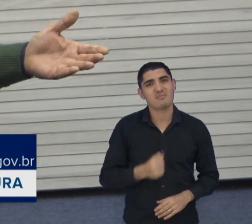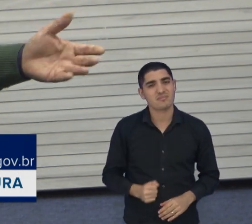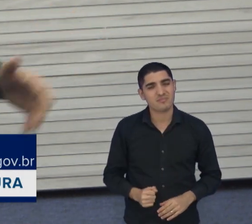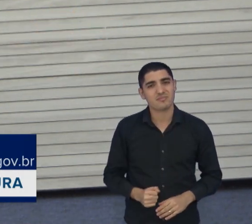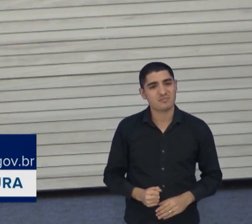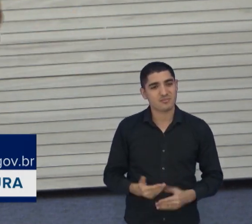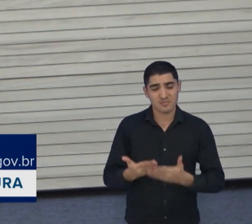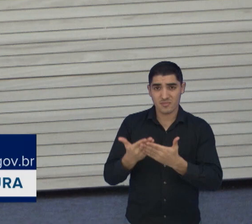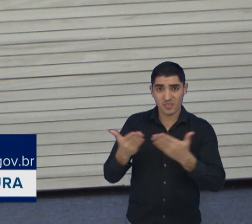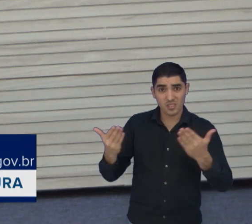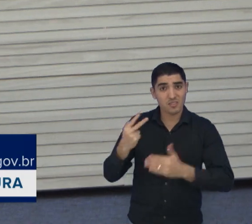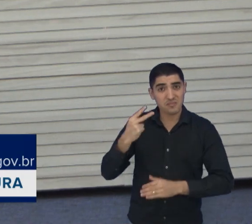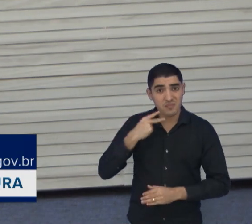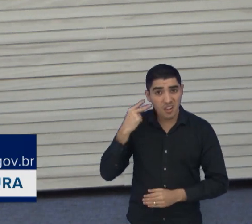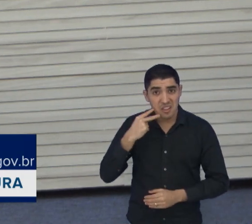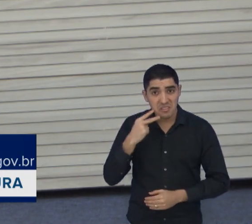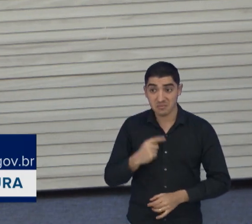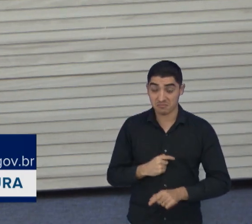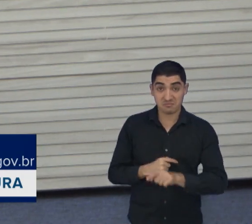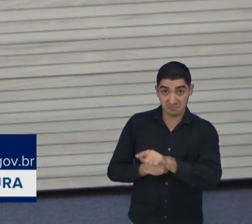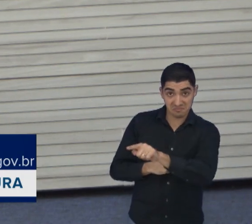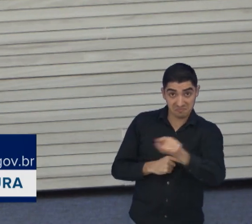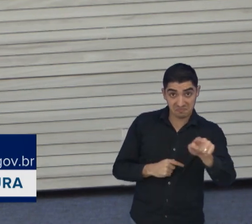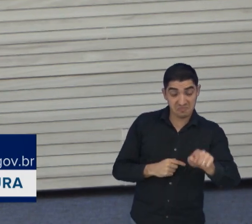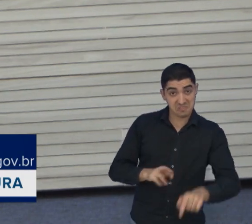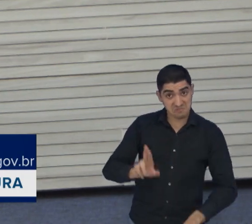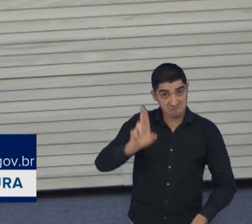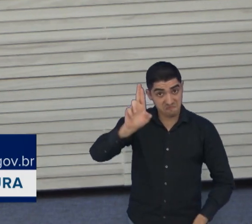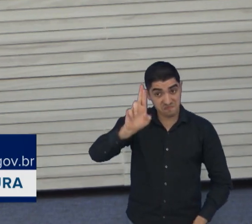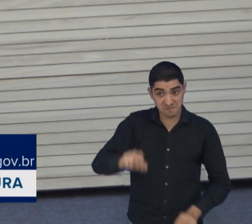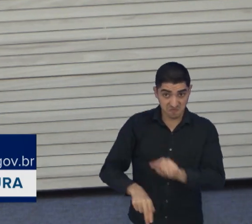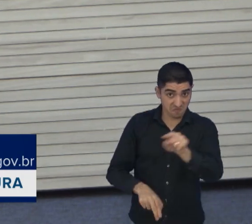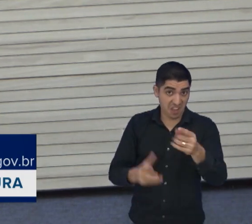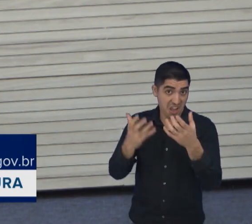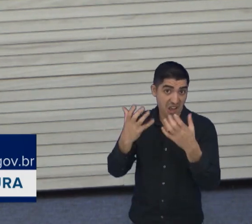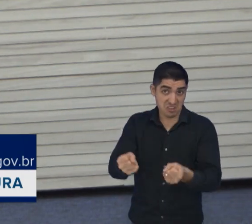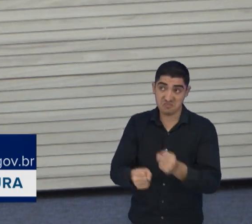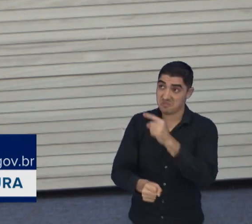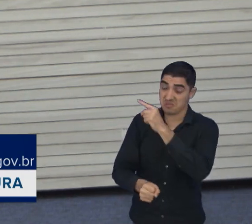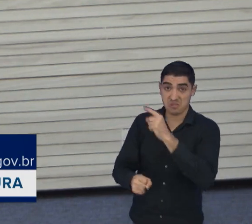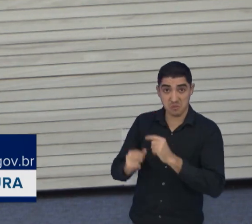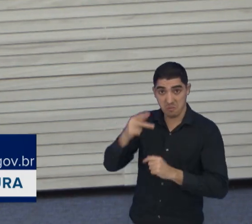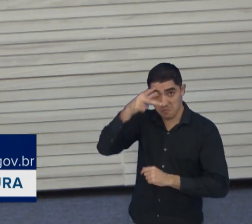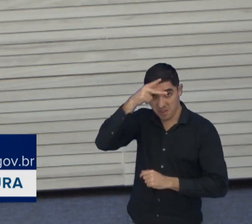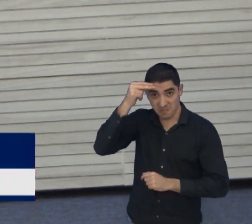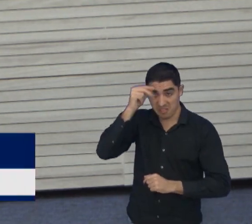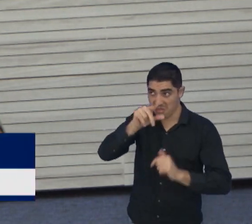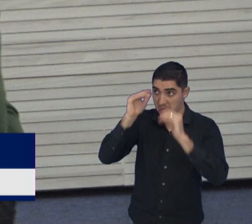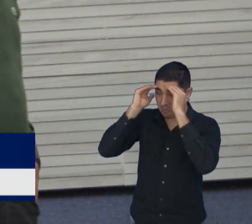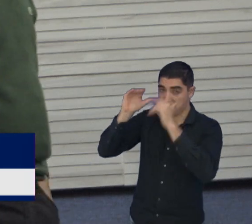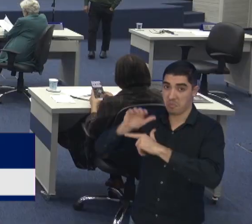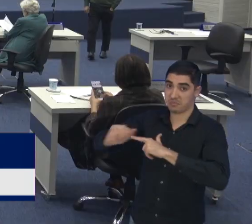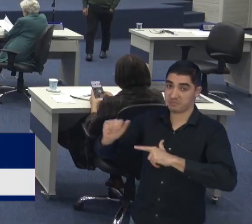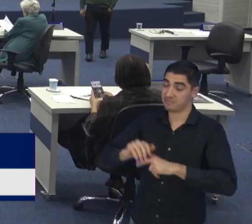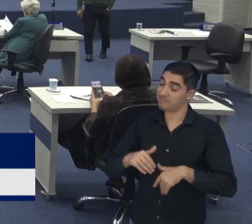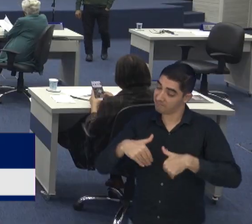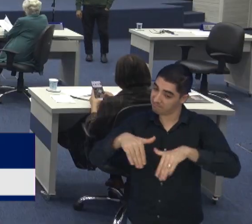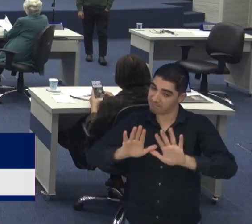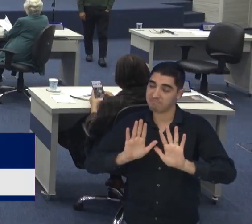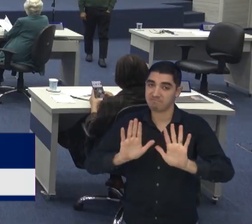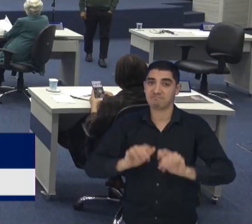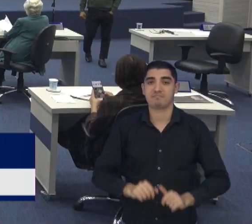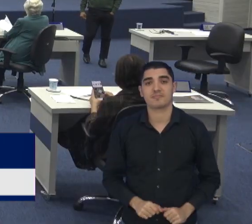vereadores assumem essa bronca, que é do prefeito, na verdade, senhor presidente.